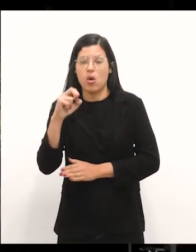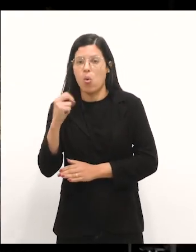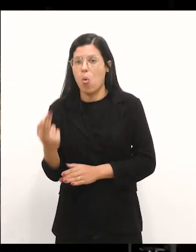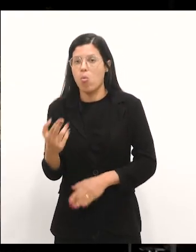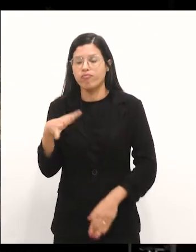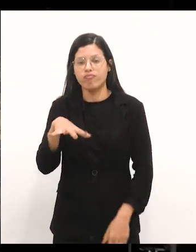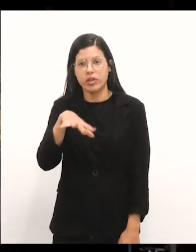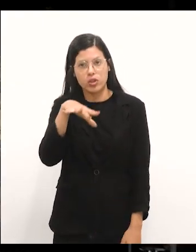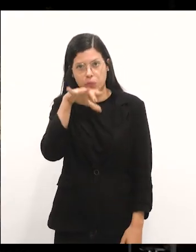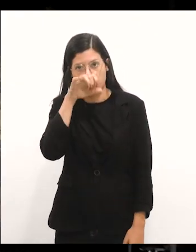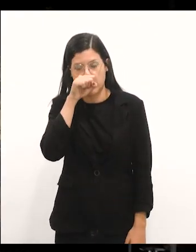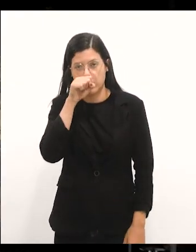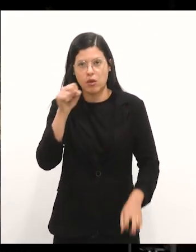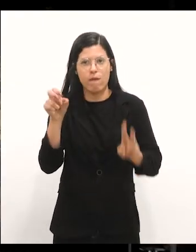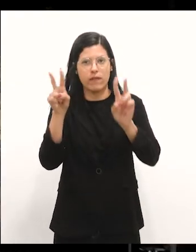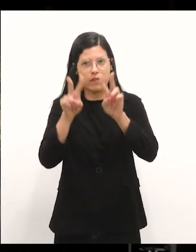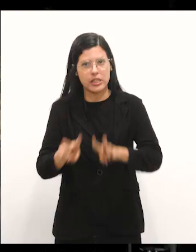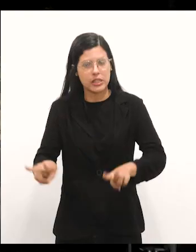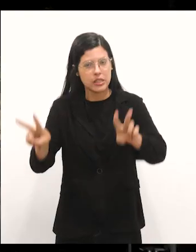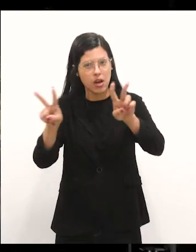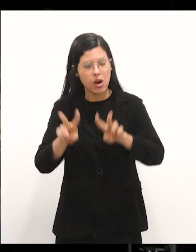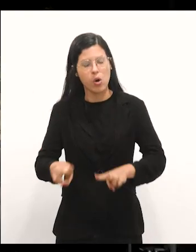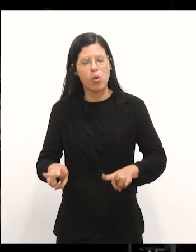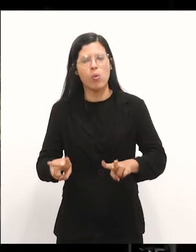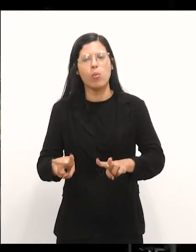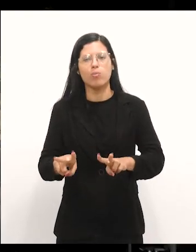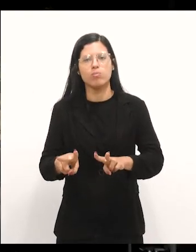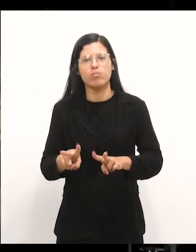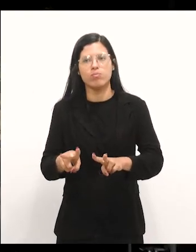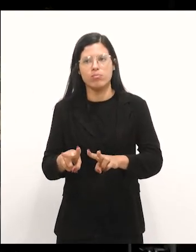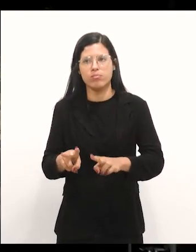respiração, visão,